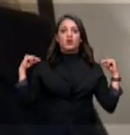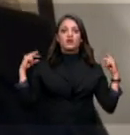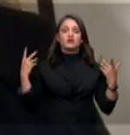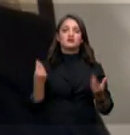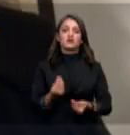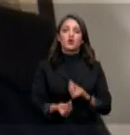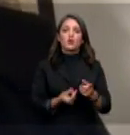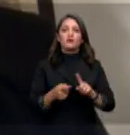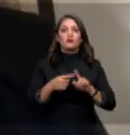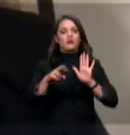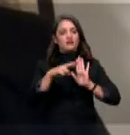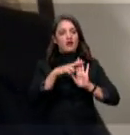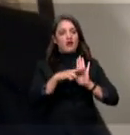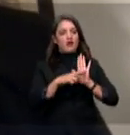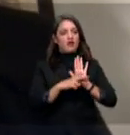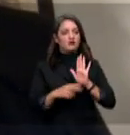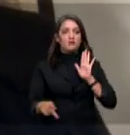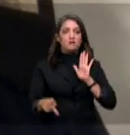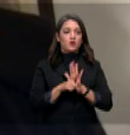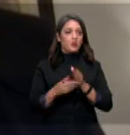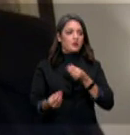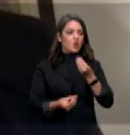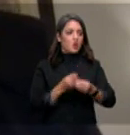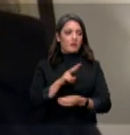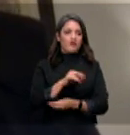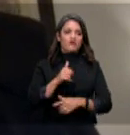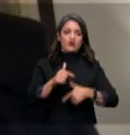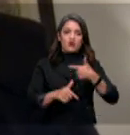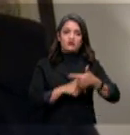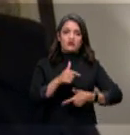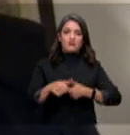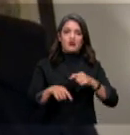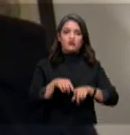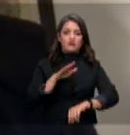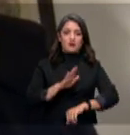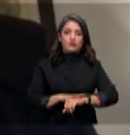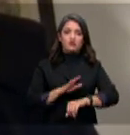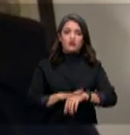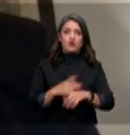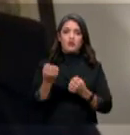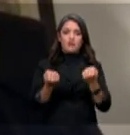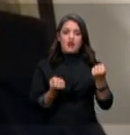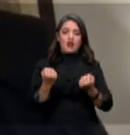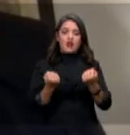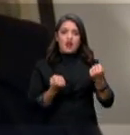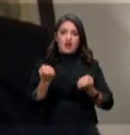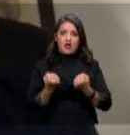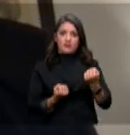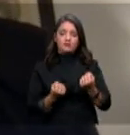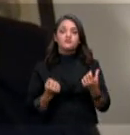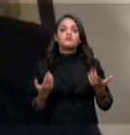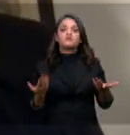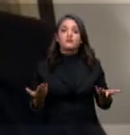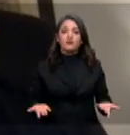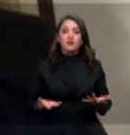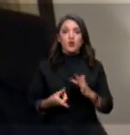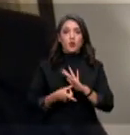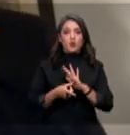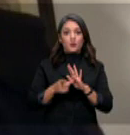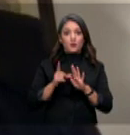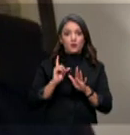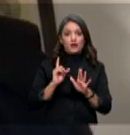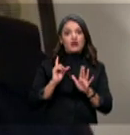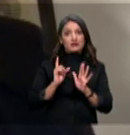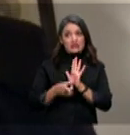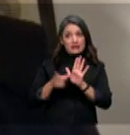disciplina de modo específico a jornada de trabalho e o tempo de direção desse profissional, o cenário normativo até